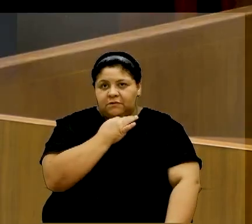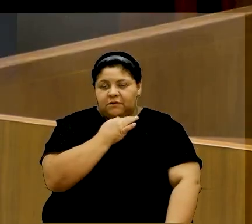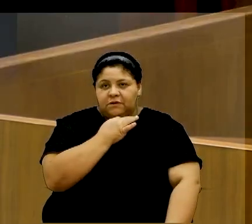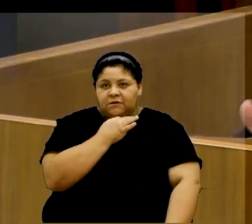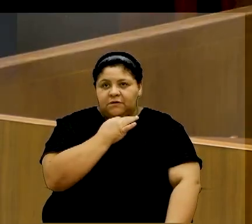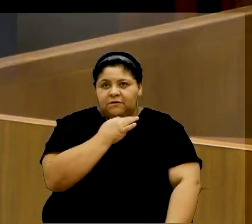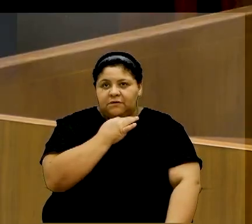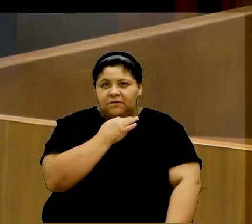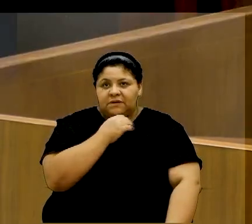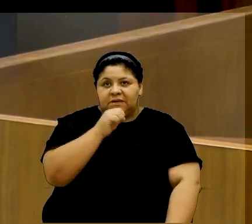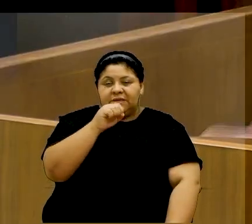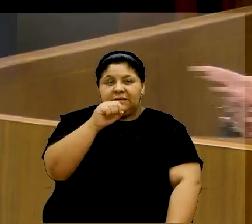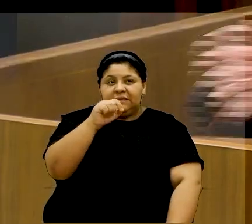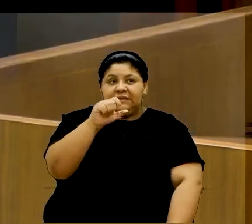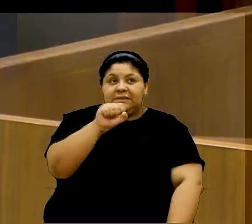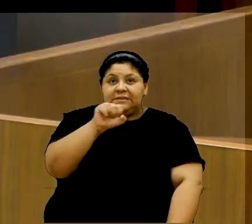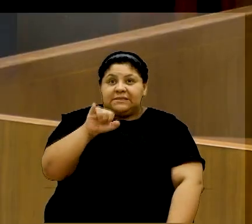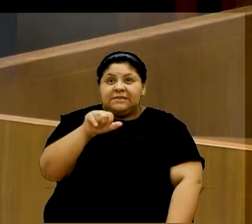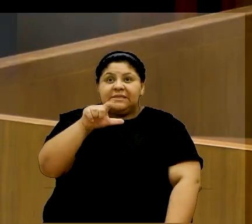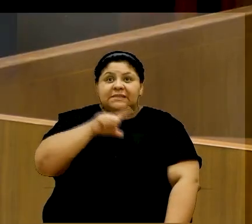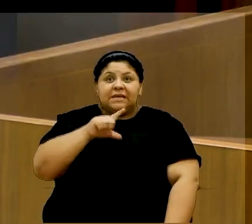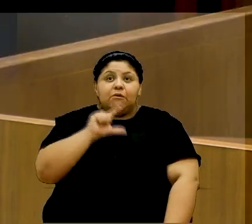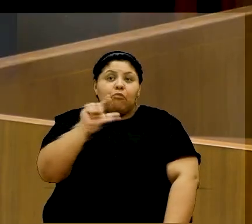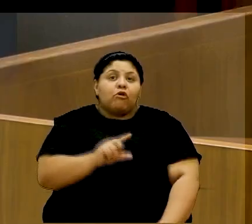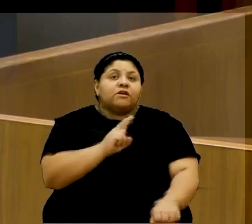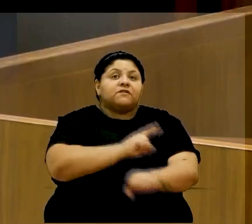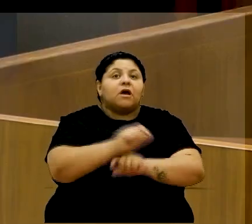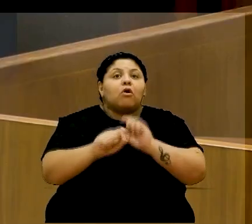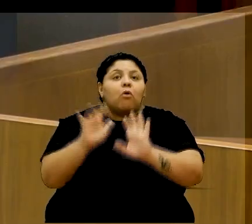Se há poucas vagas, qual a solução?